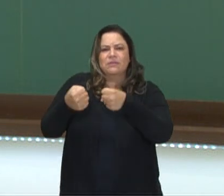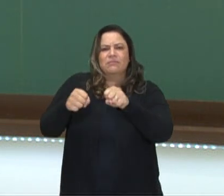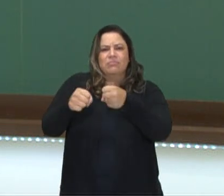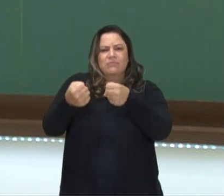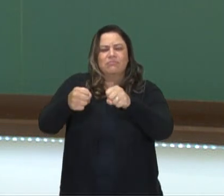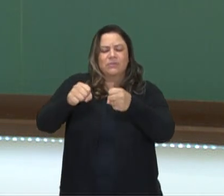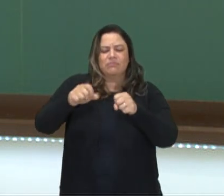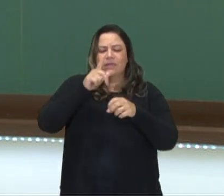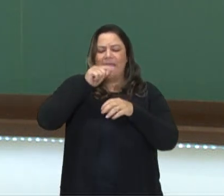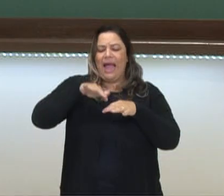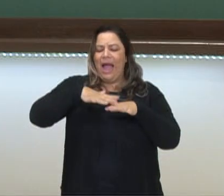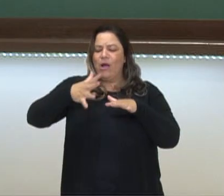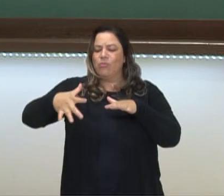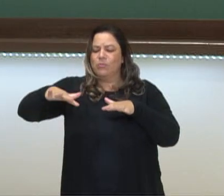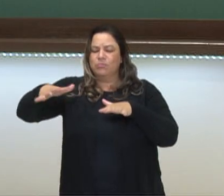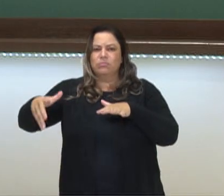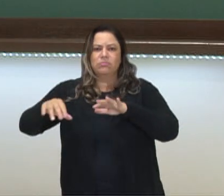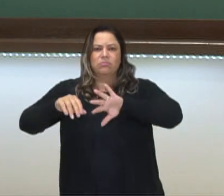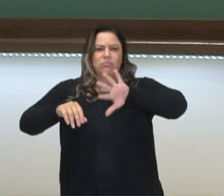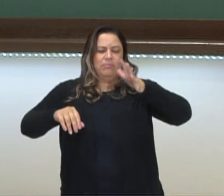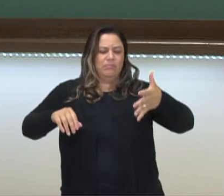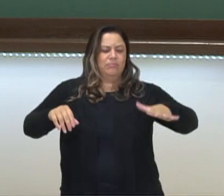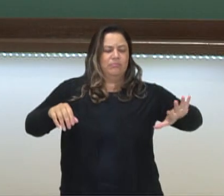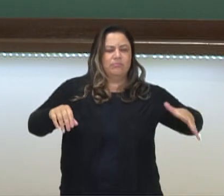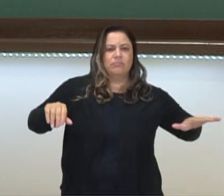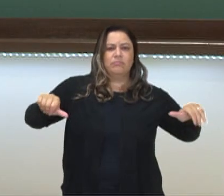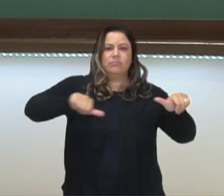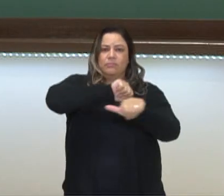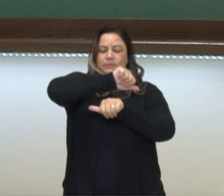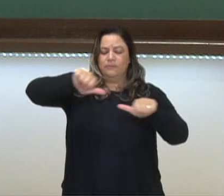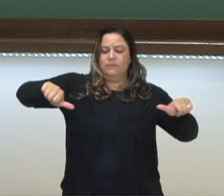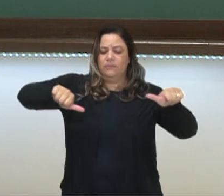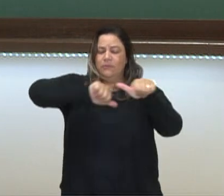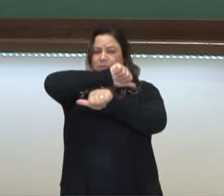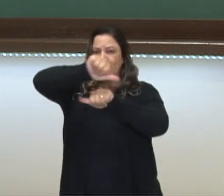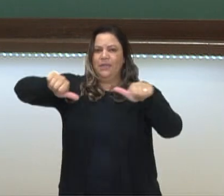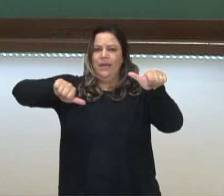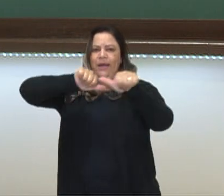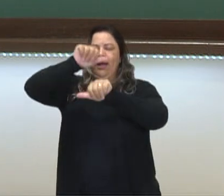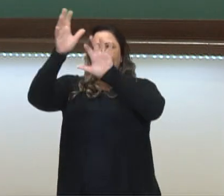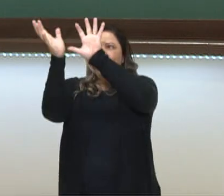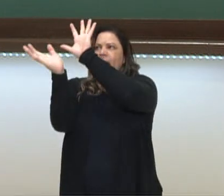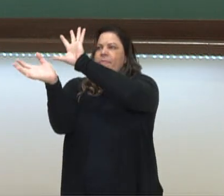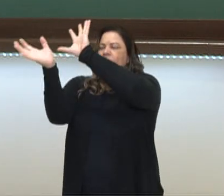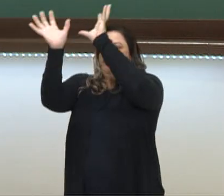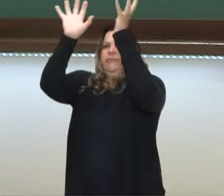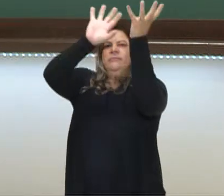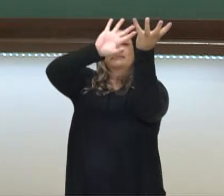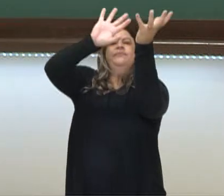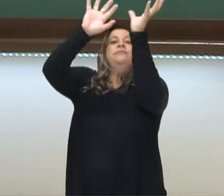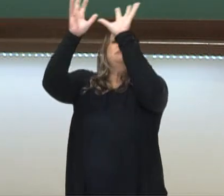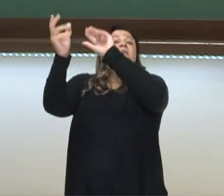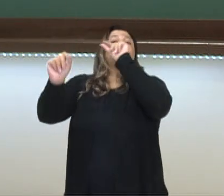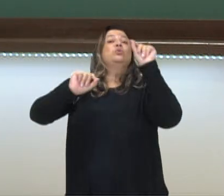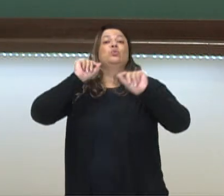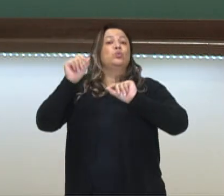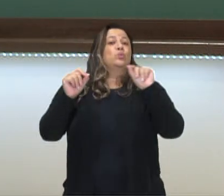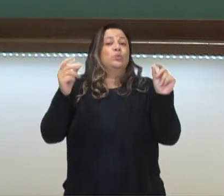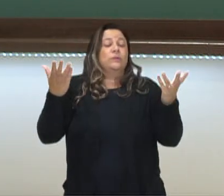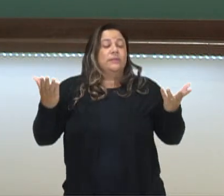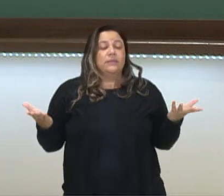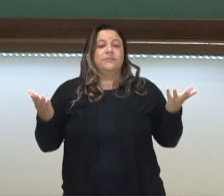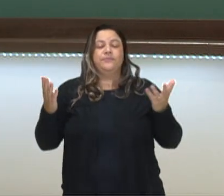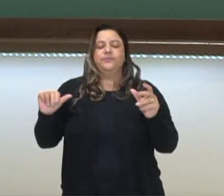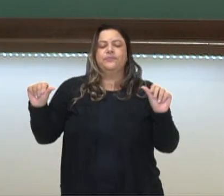atuais continentes. E qual é a relação da deriva continental com as mudanças climáticas? É simples. Nós tivemos aí a